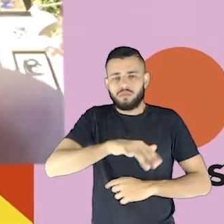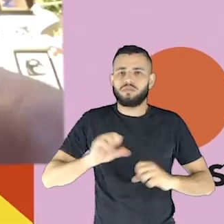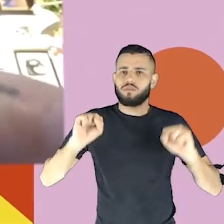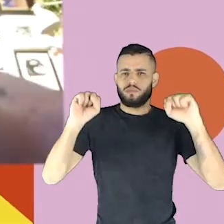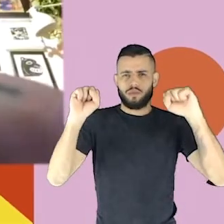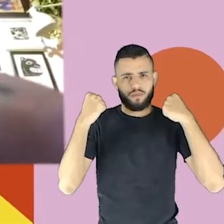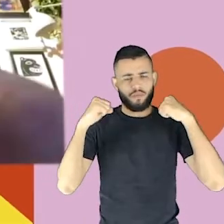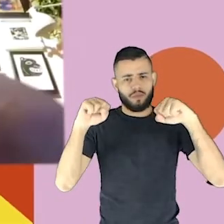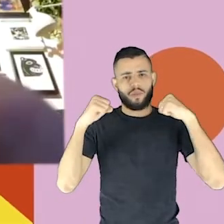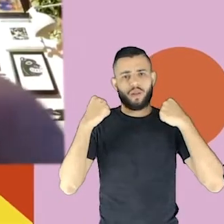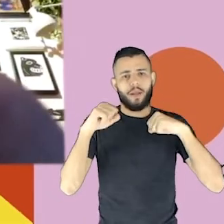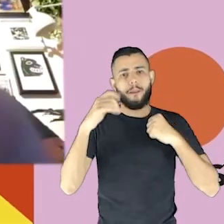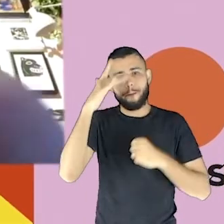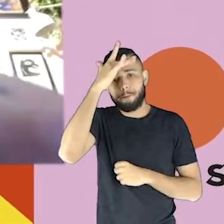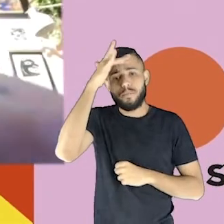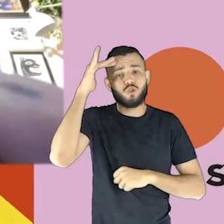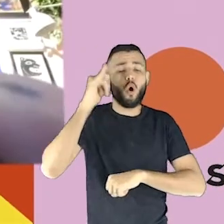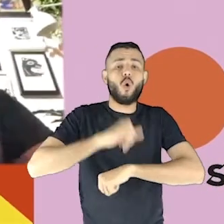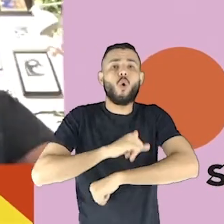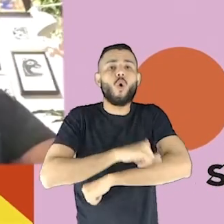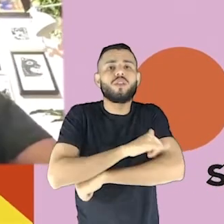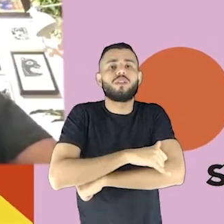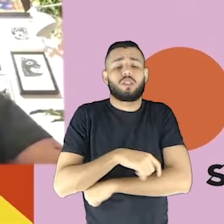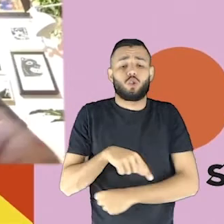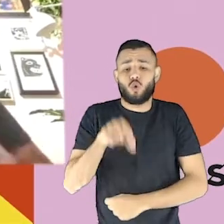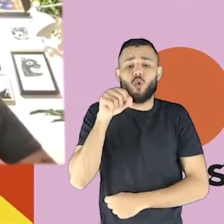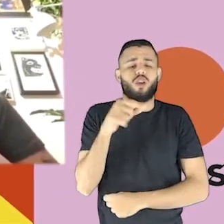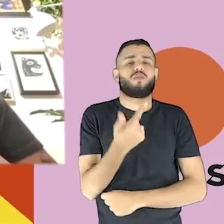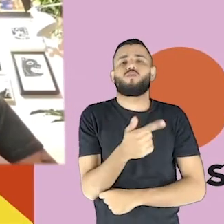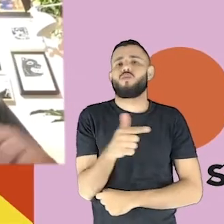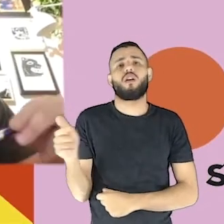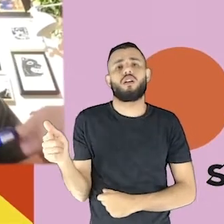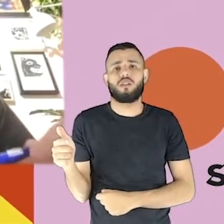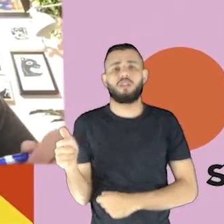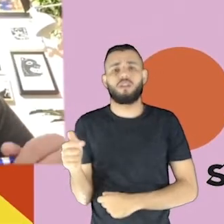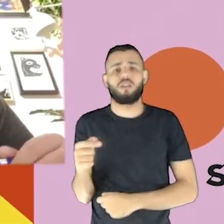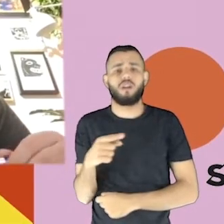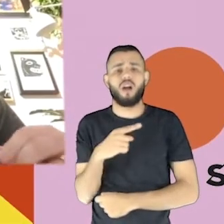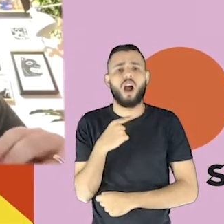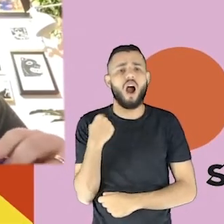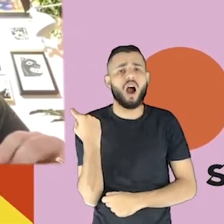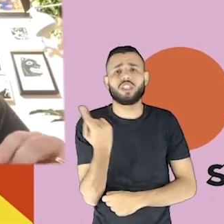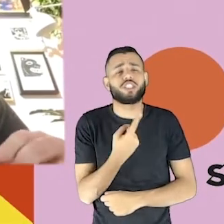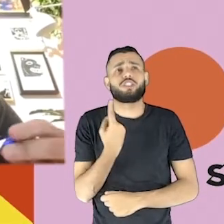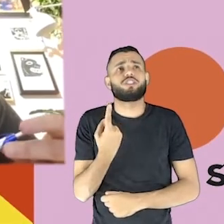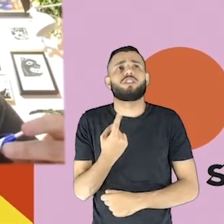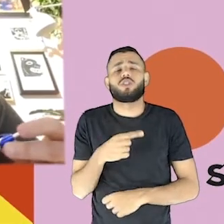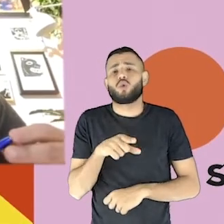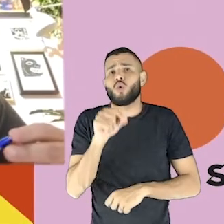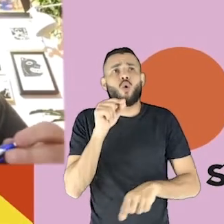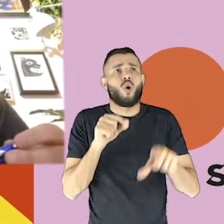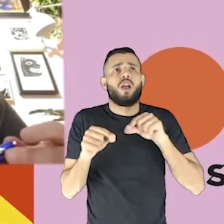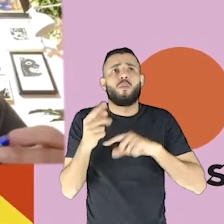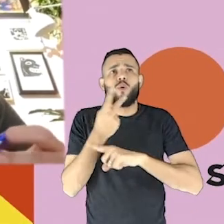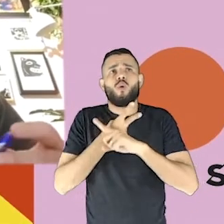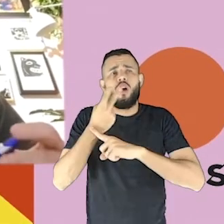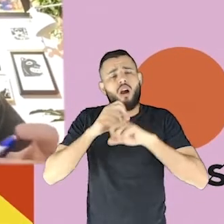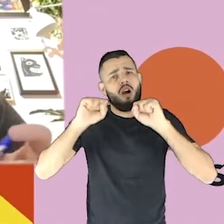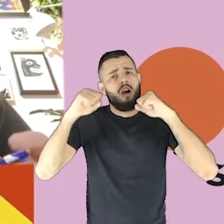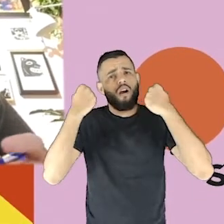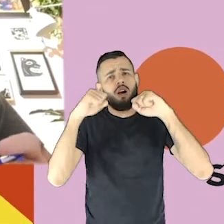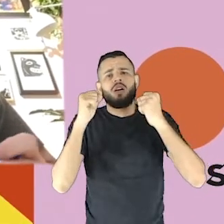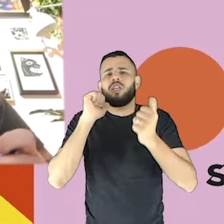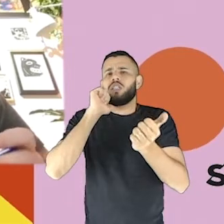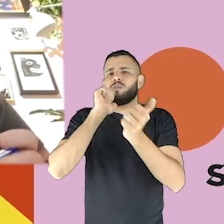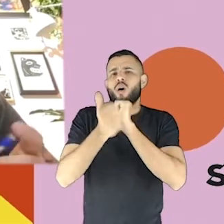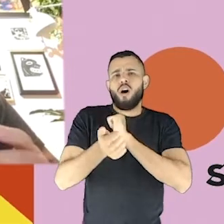físicas, desde criança, como você falou, a pessoa gorda não tem essa escolha, né? A gente não tem essa escolha de procurar uma atividade